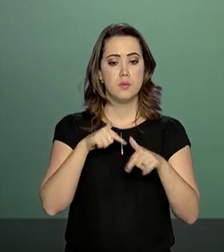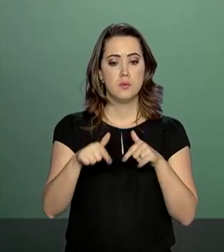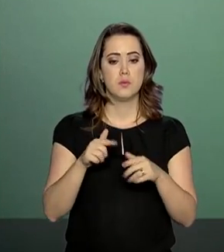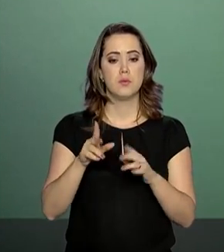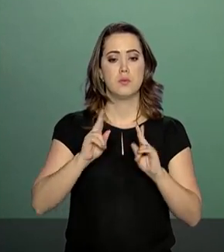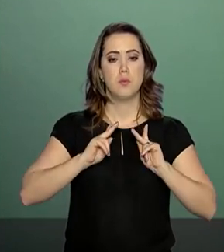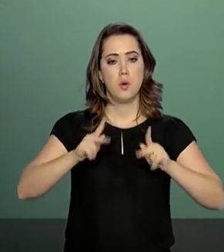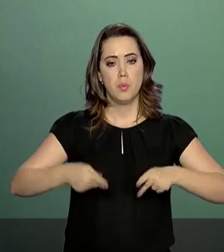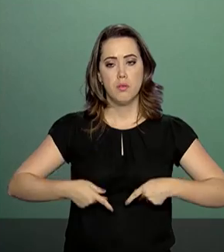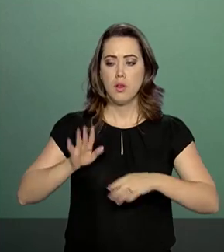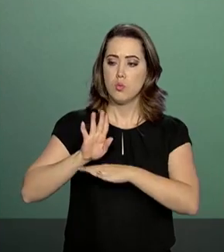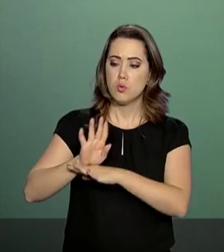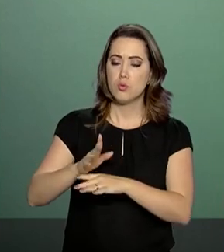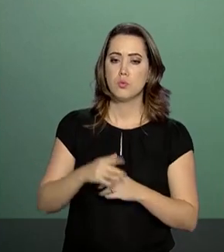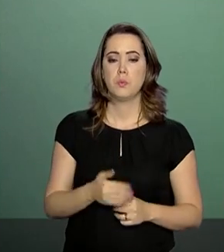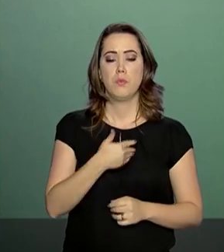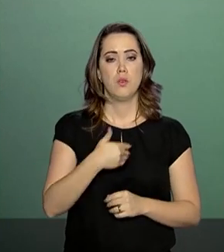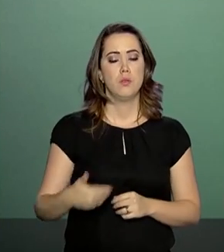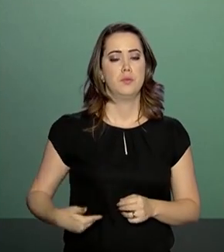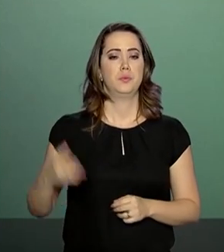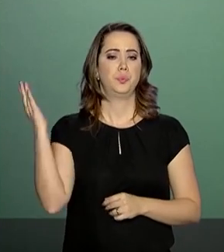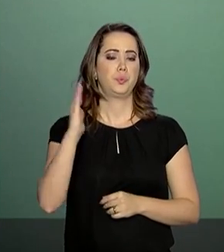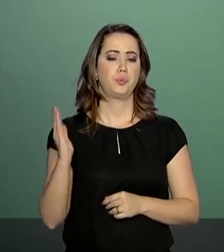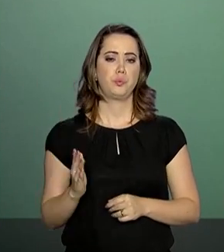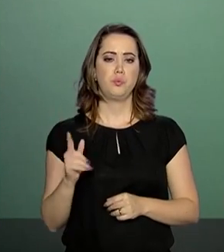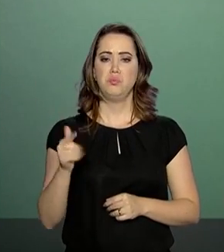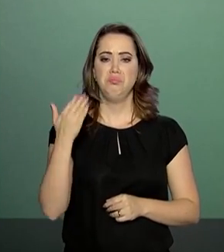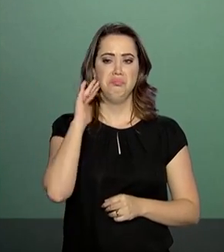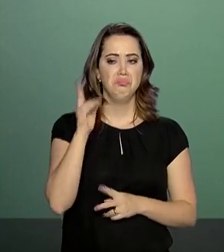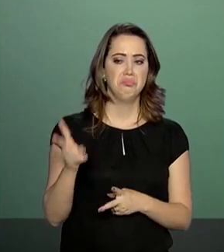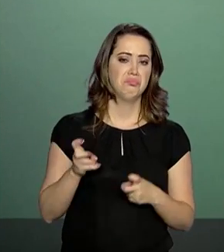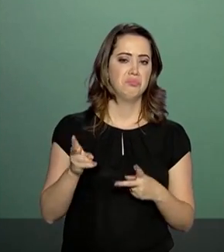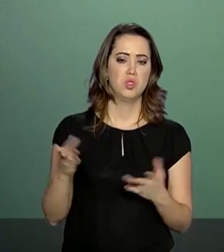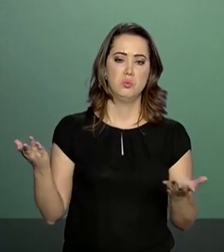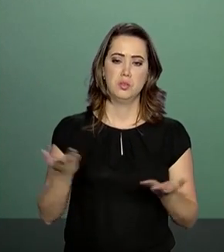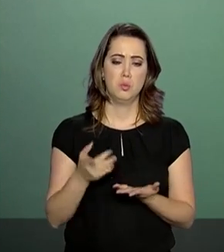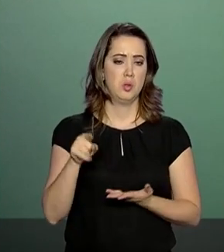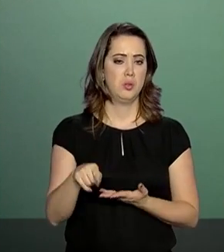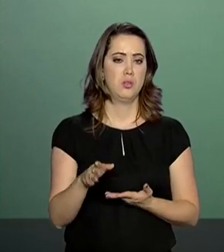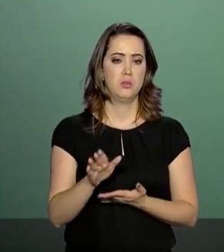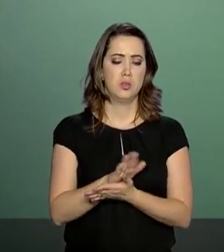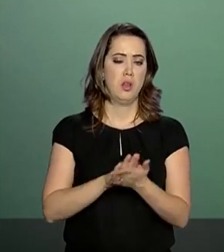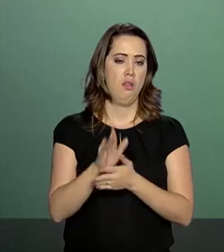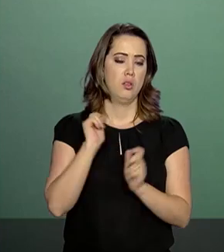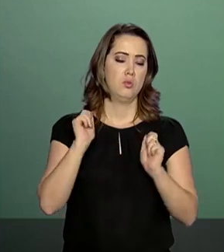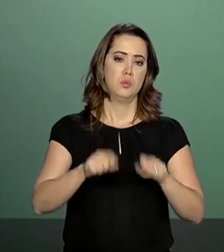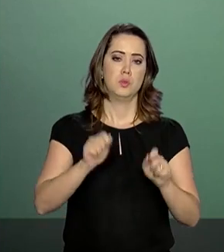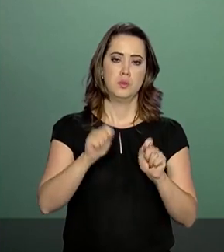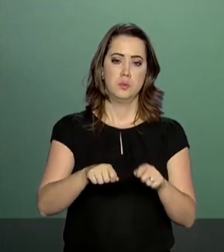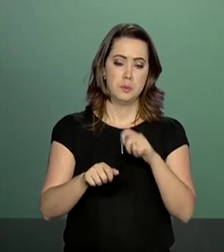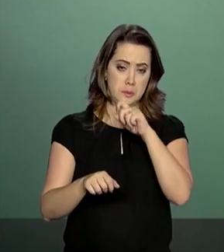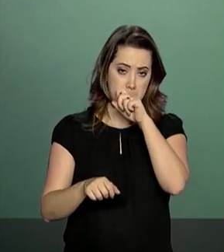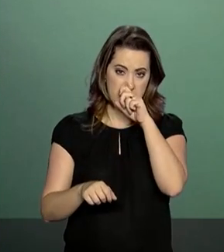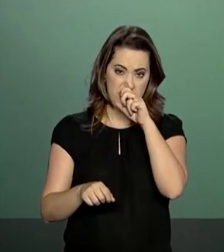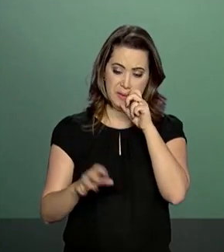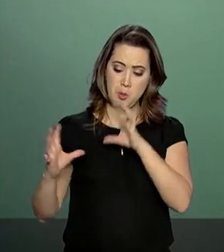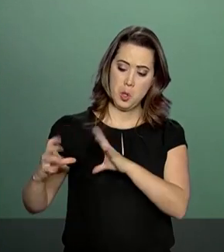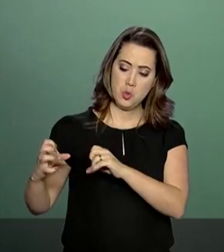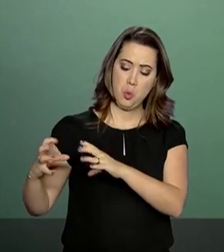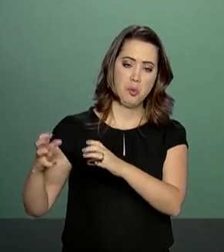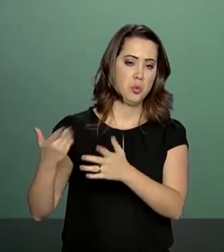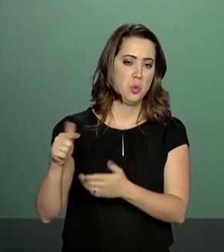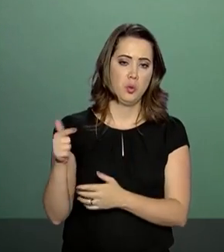humanitárias governo brasileiro não não identifica neste momento possibilidades de fricção na